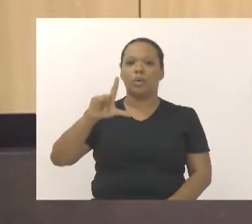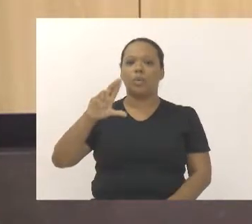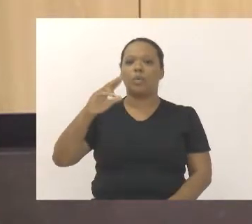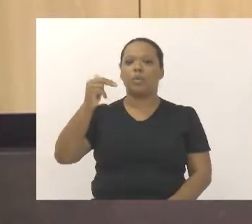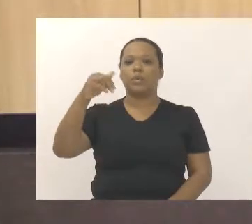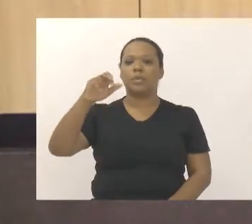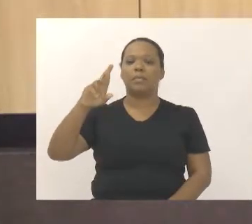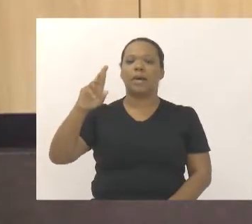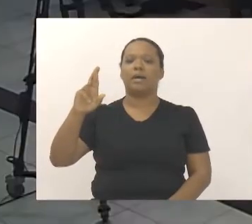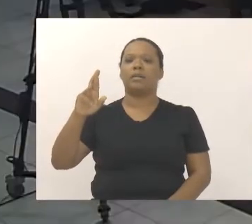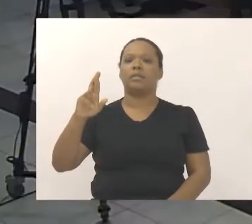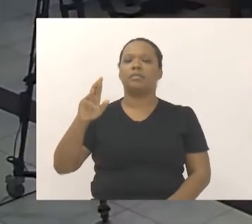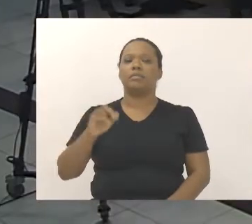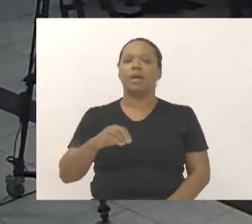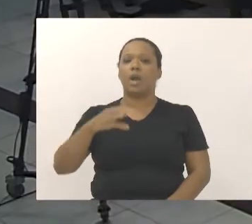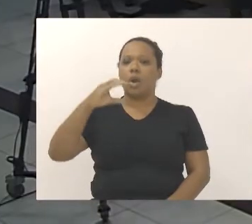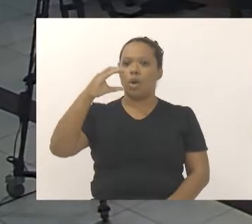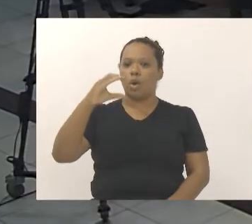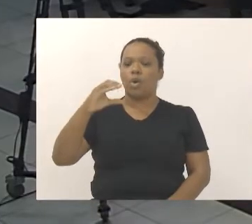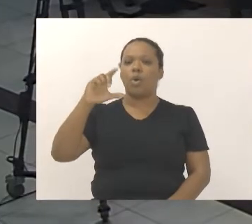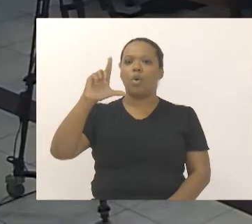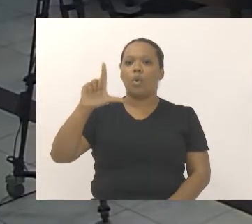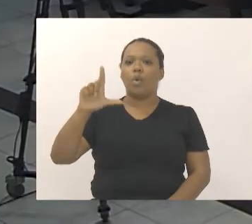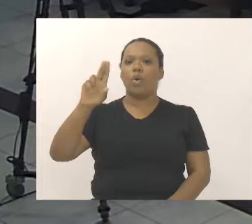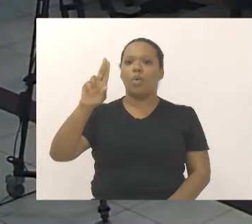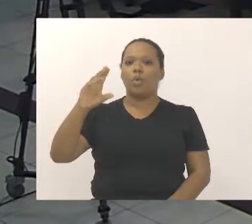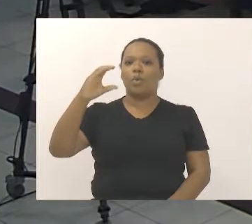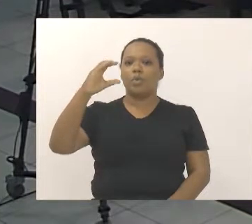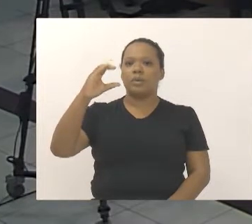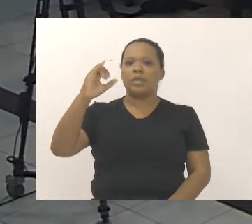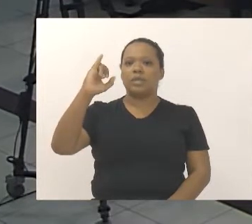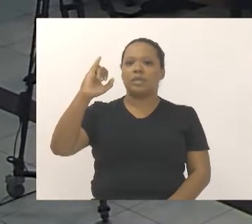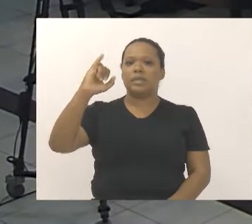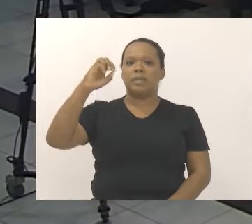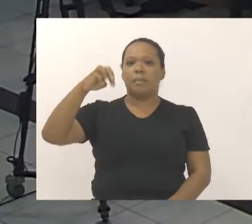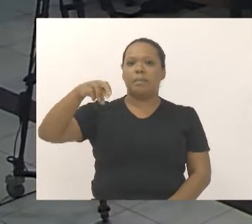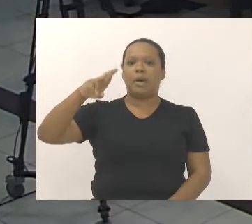vereadores contrários se manifestem levantando o braço. Emenda número 2 aprovada. Próxima.